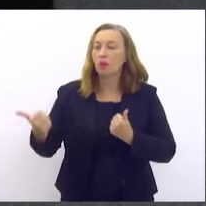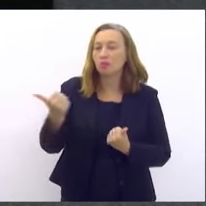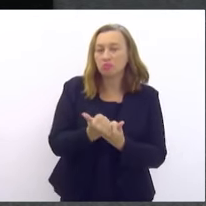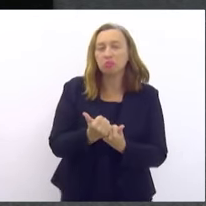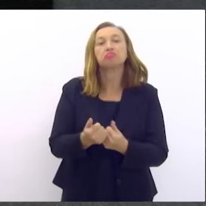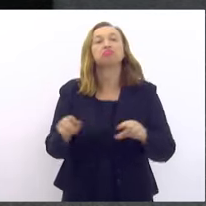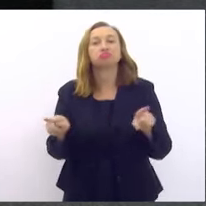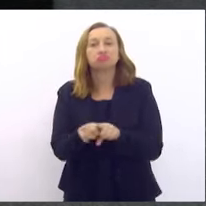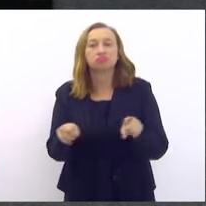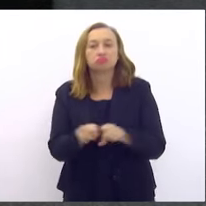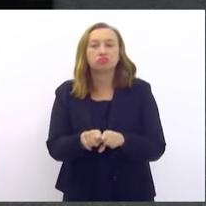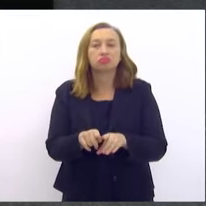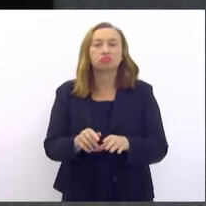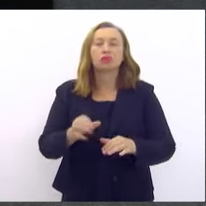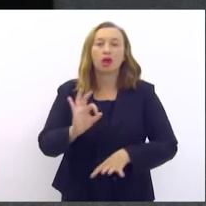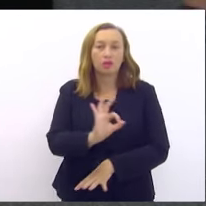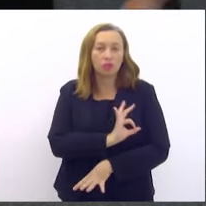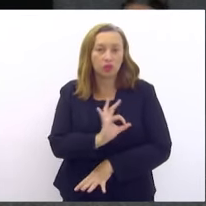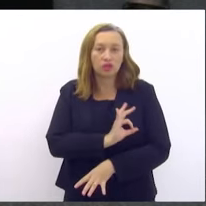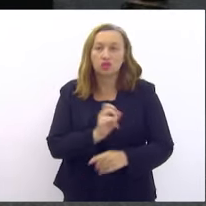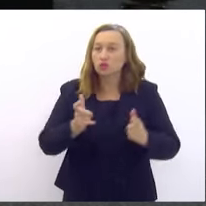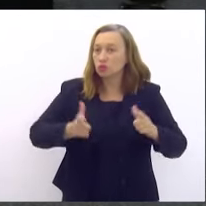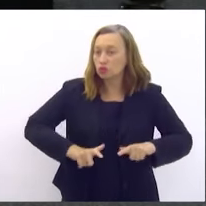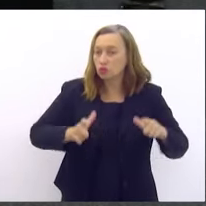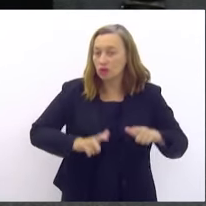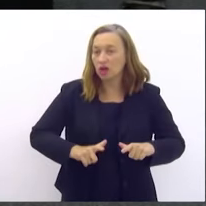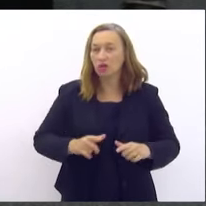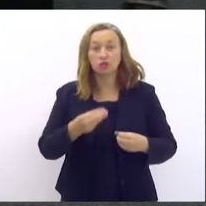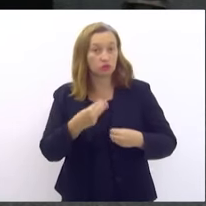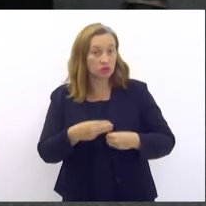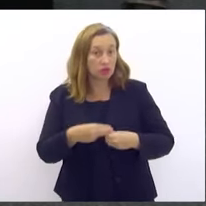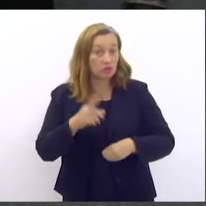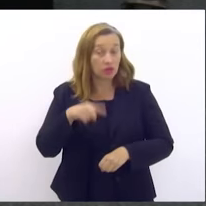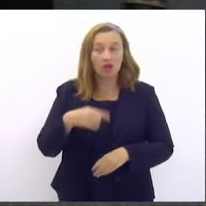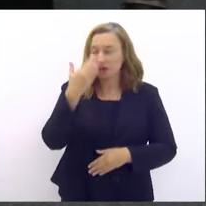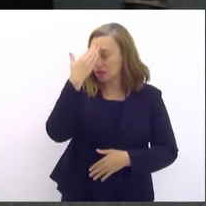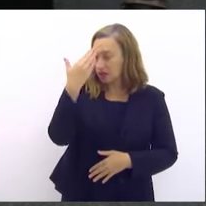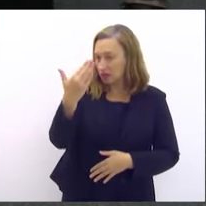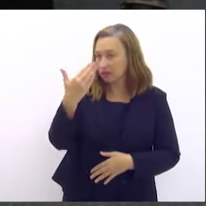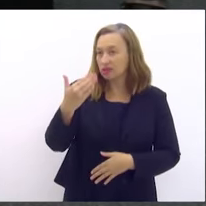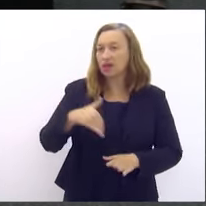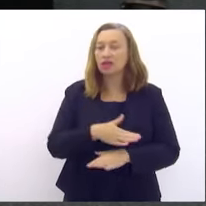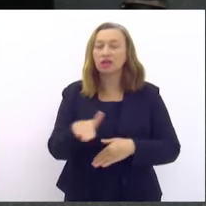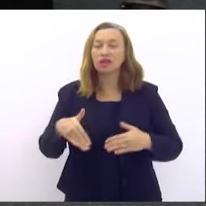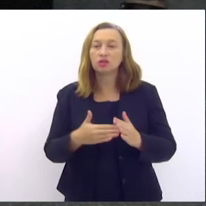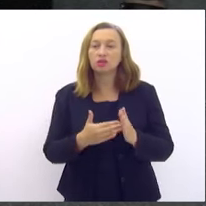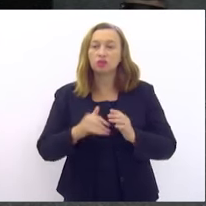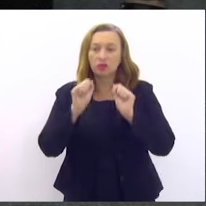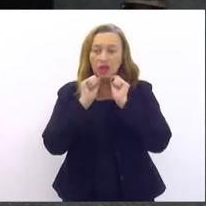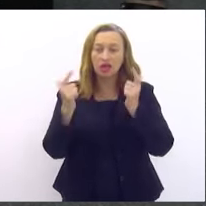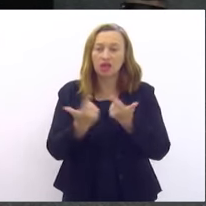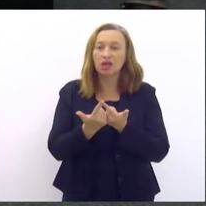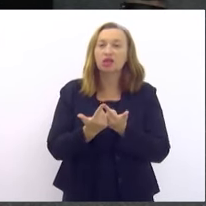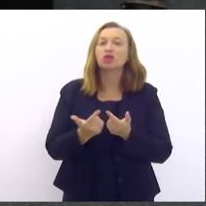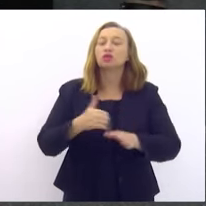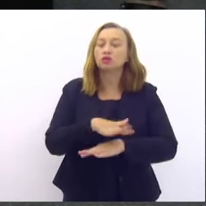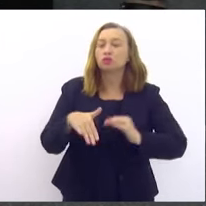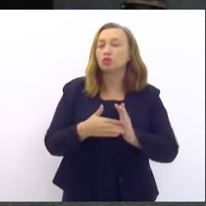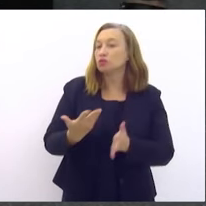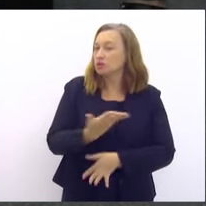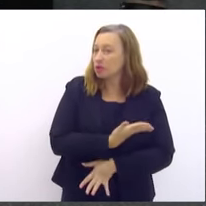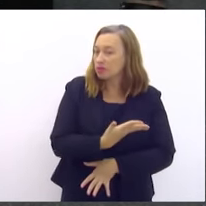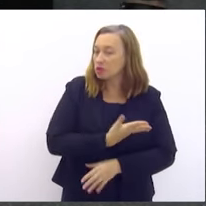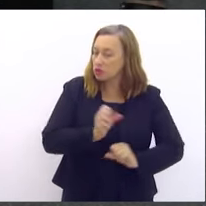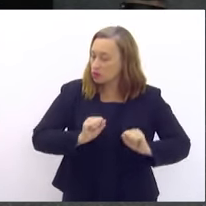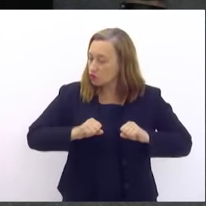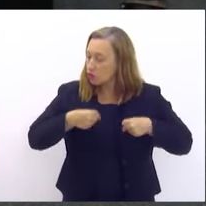também às polícias locais lá do município né então quero agradecer a toda a casa todos os colegas que se